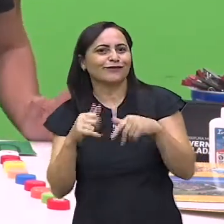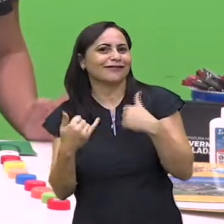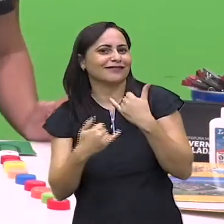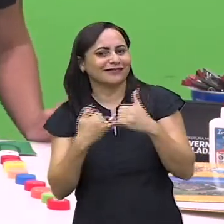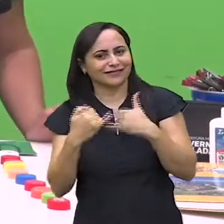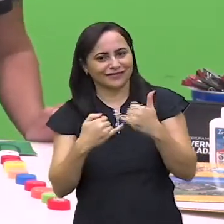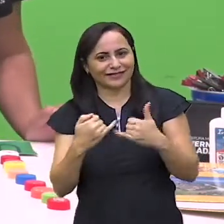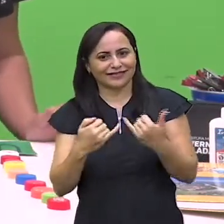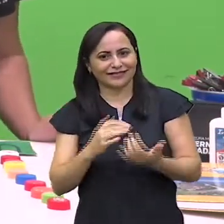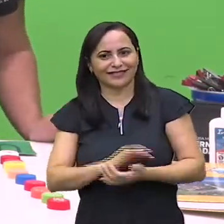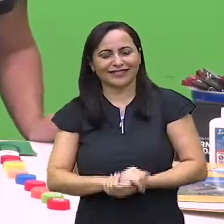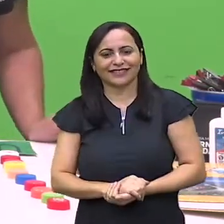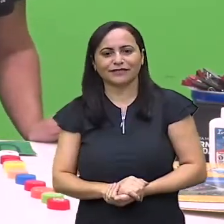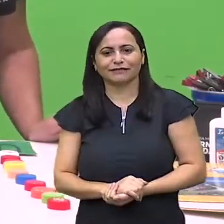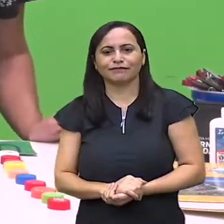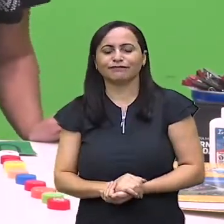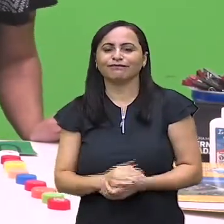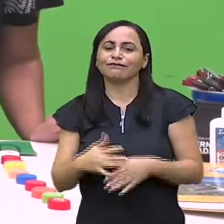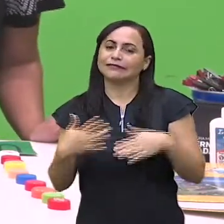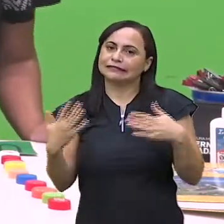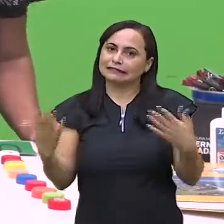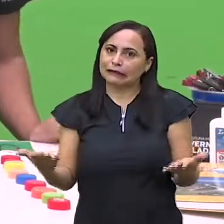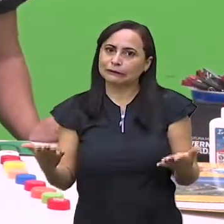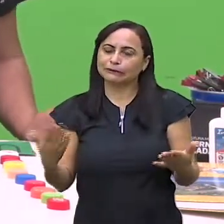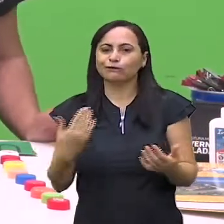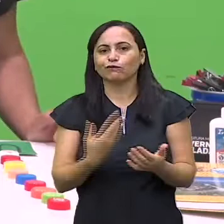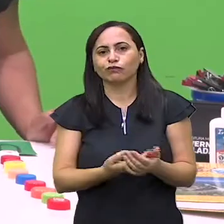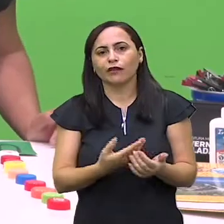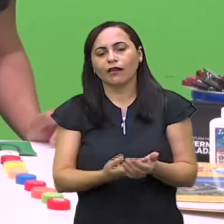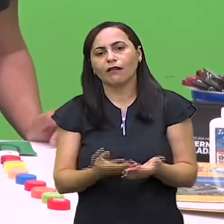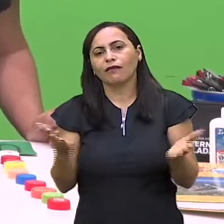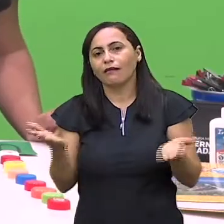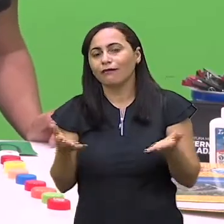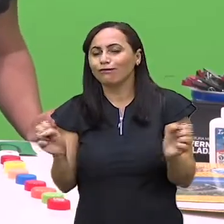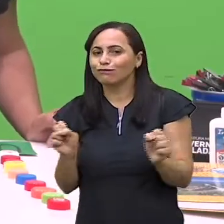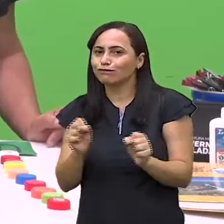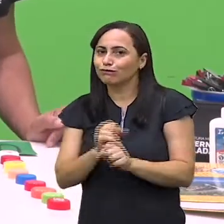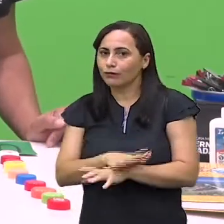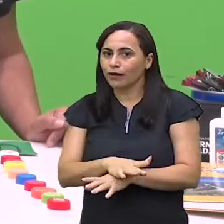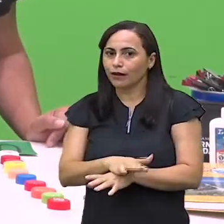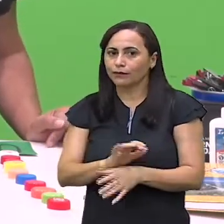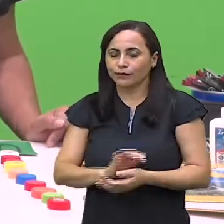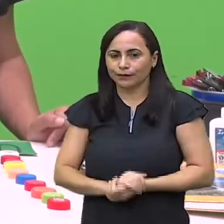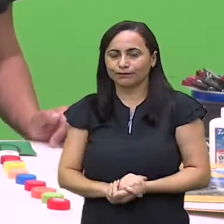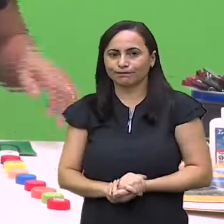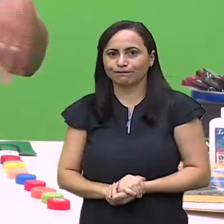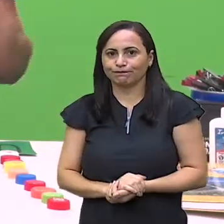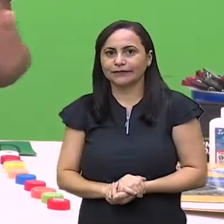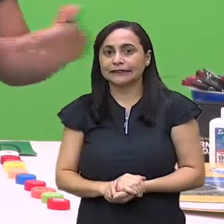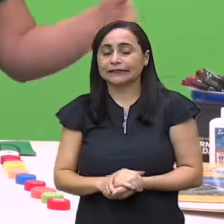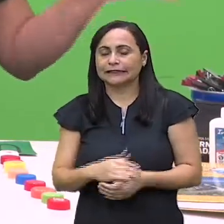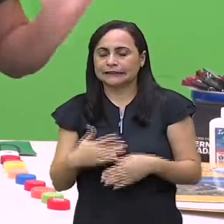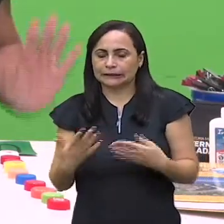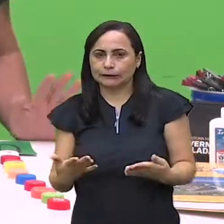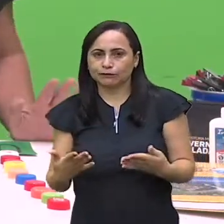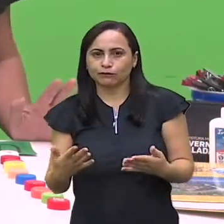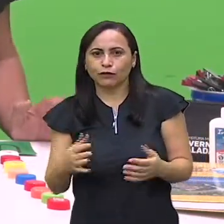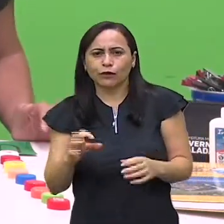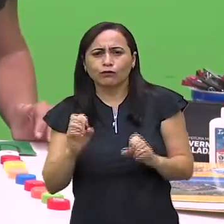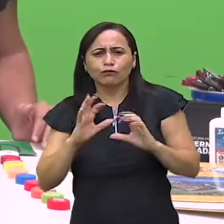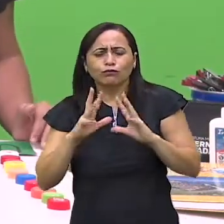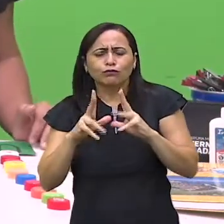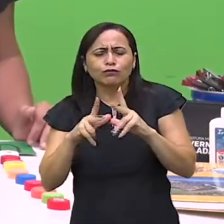piscina de... O nosso momento acabou, mas crianças, todas estas atividades estão na